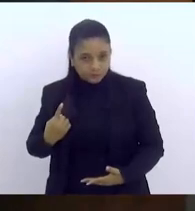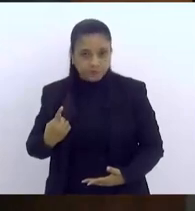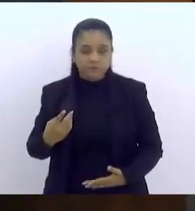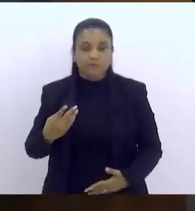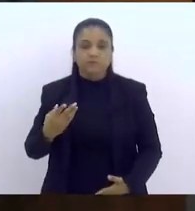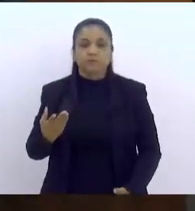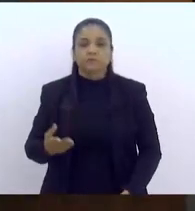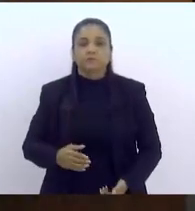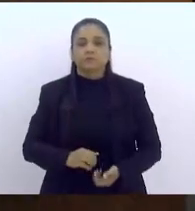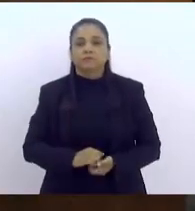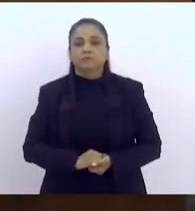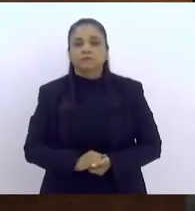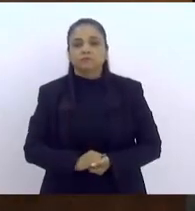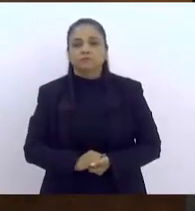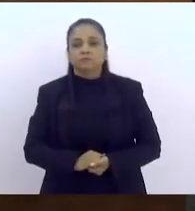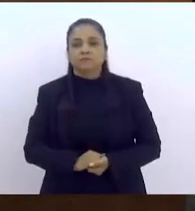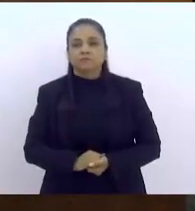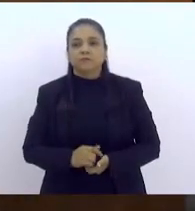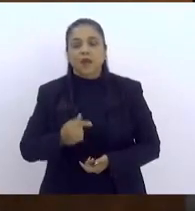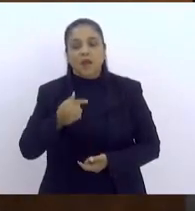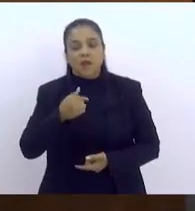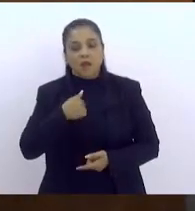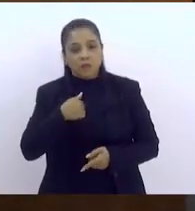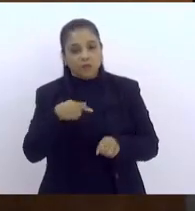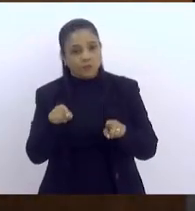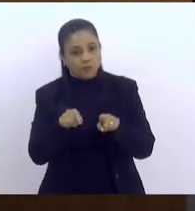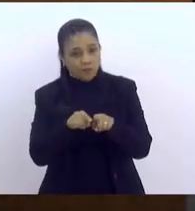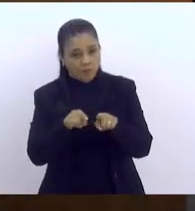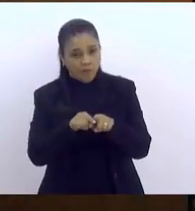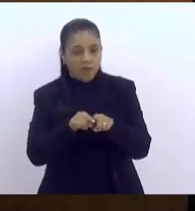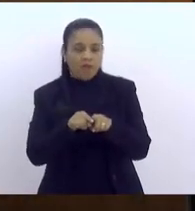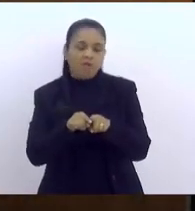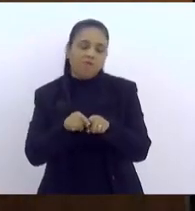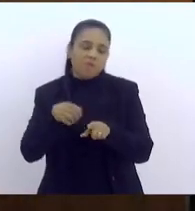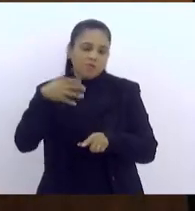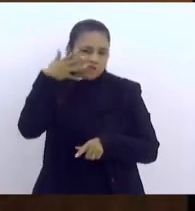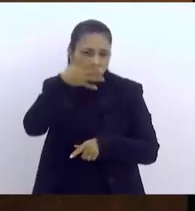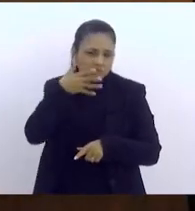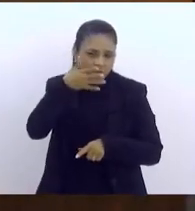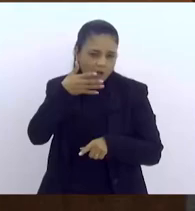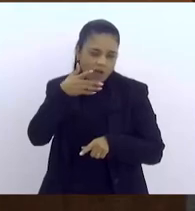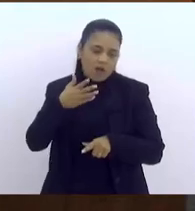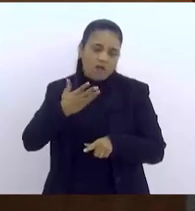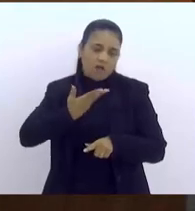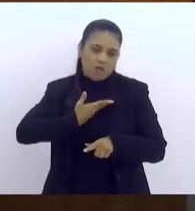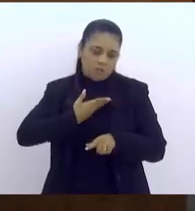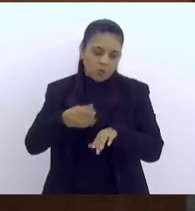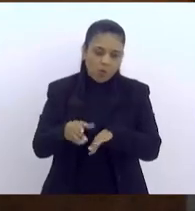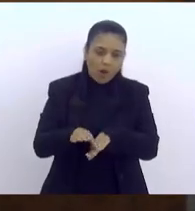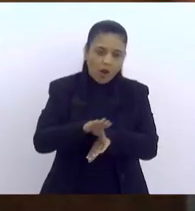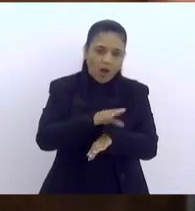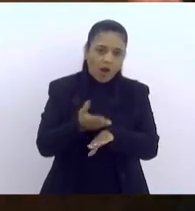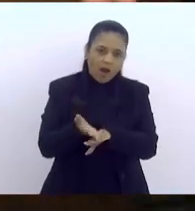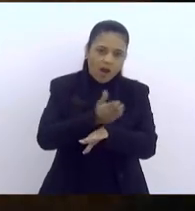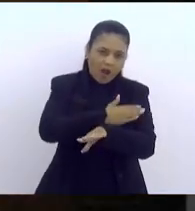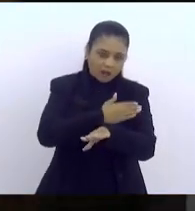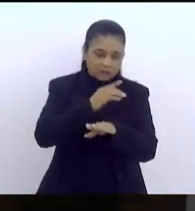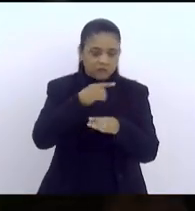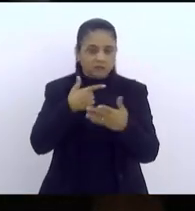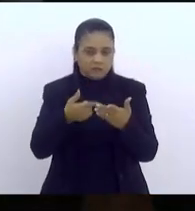presidente. Dani Balbi. Também fui contemplada pela fala de alguns colegas que me antecederam, especialmente a fala da